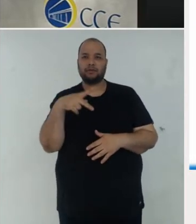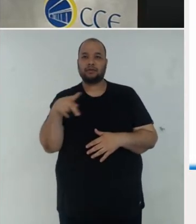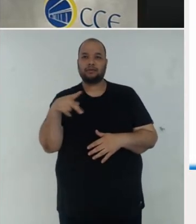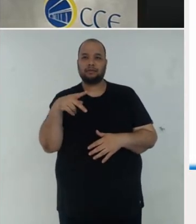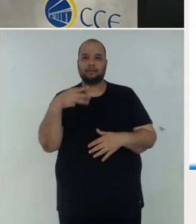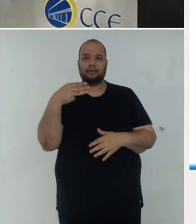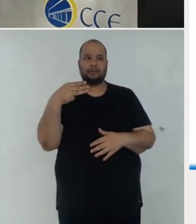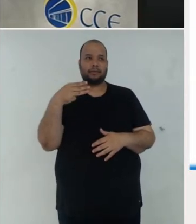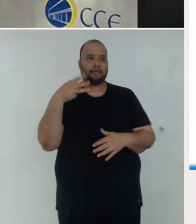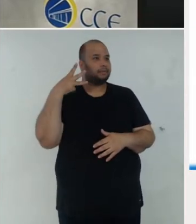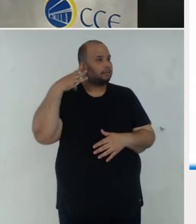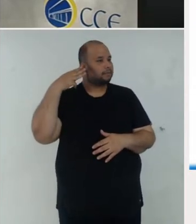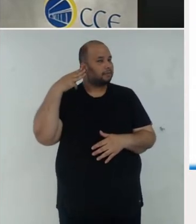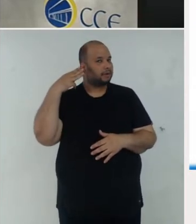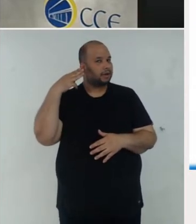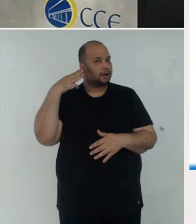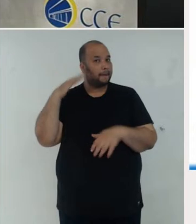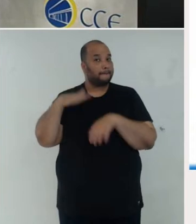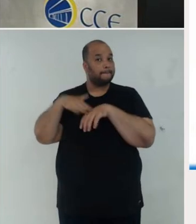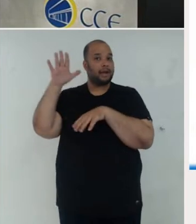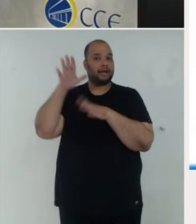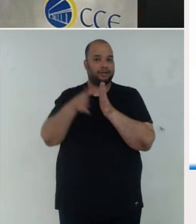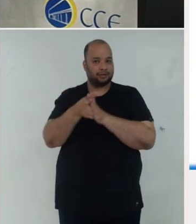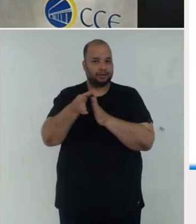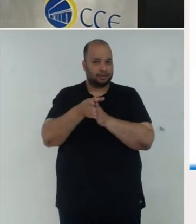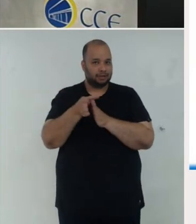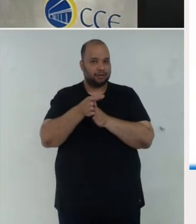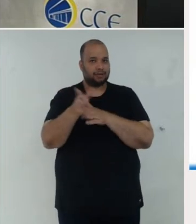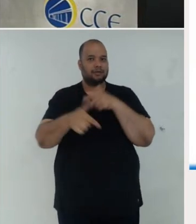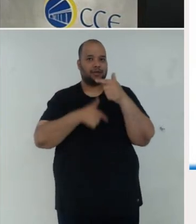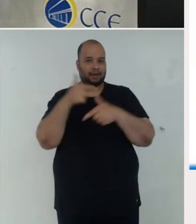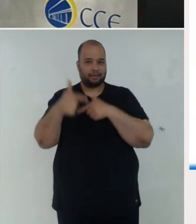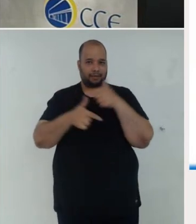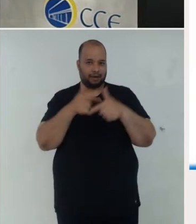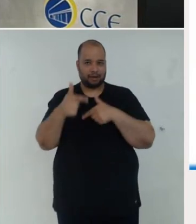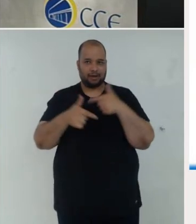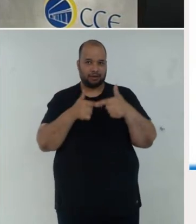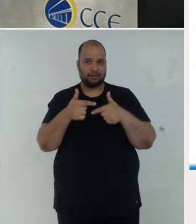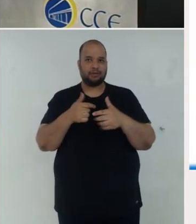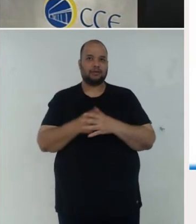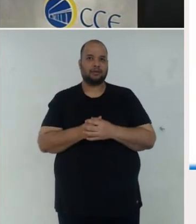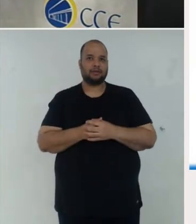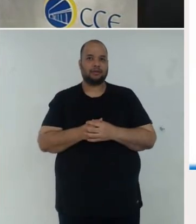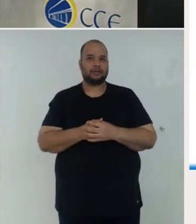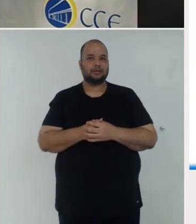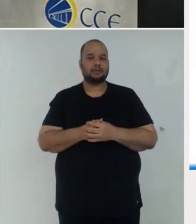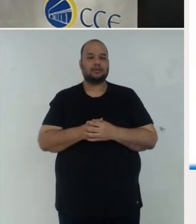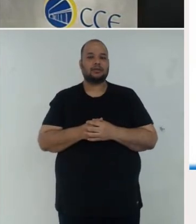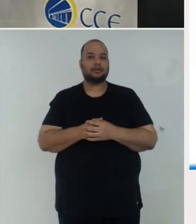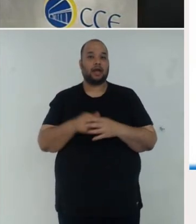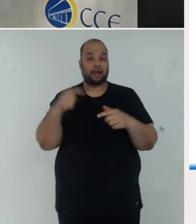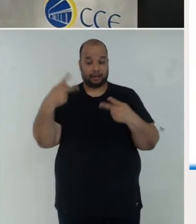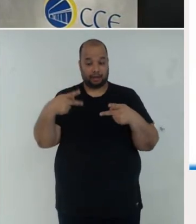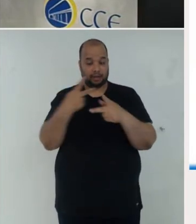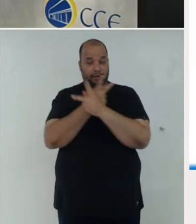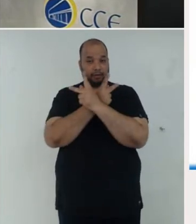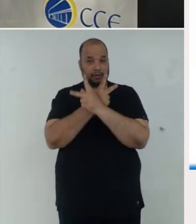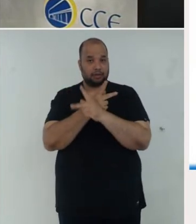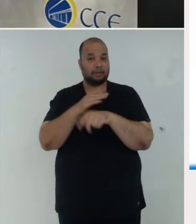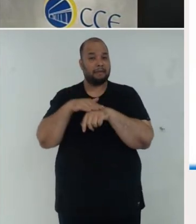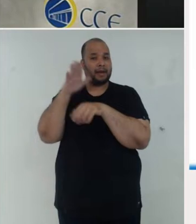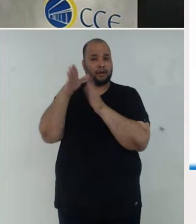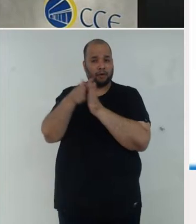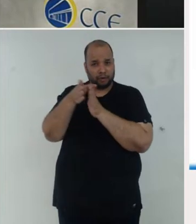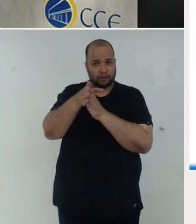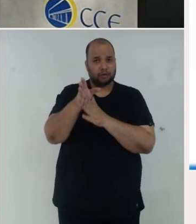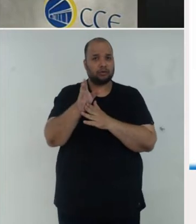muito importante, foi o que mais orientou trabalhos até hoje no campo dos etios, aqui na PEGET, então a gente tem